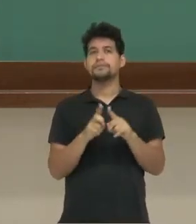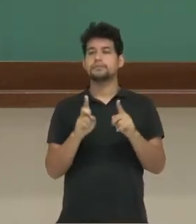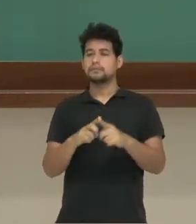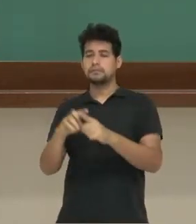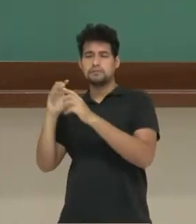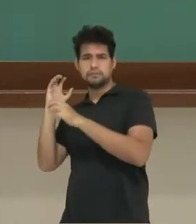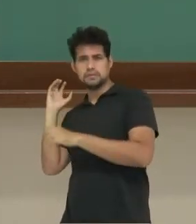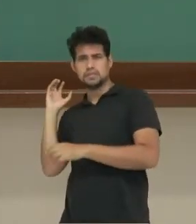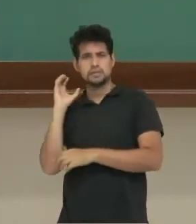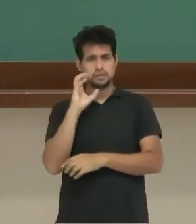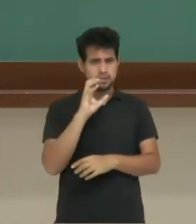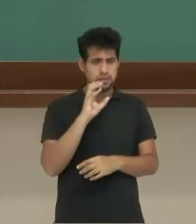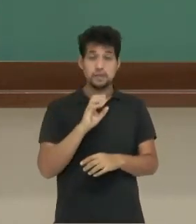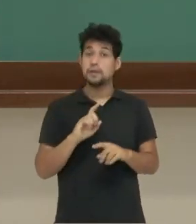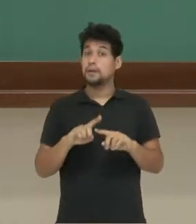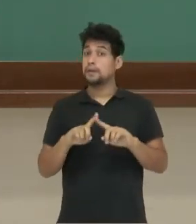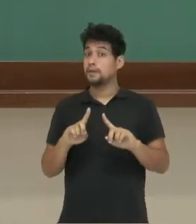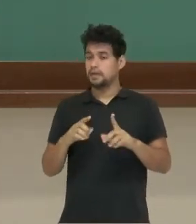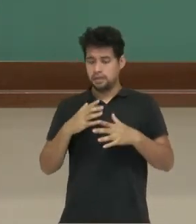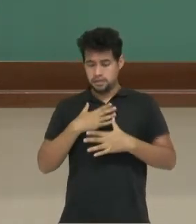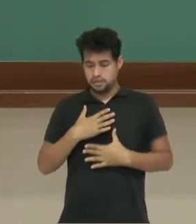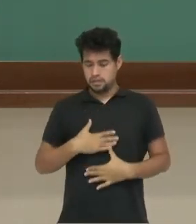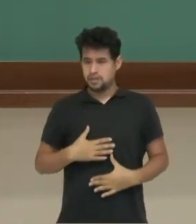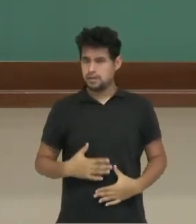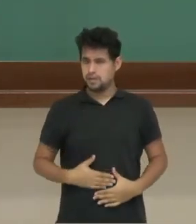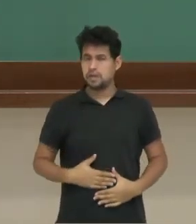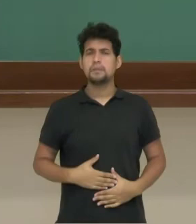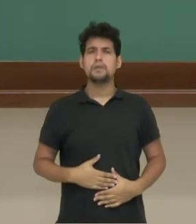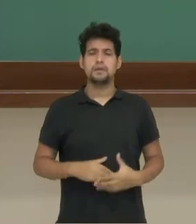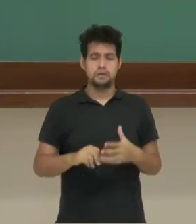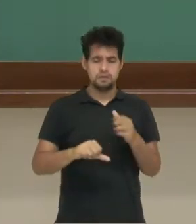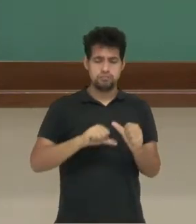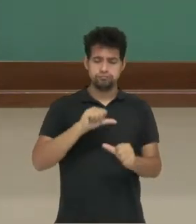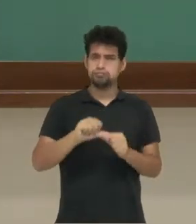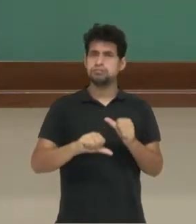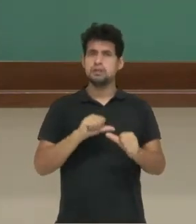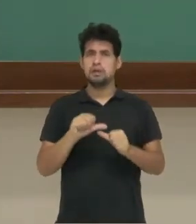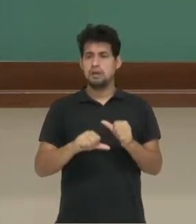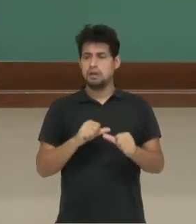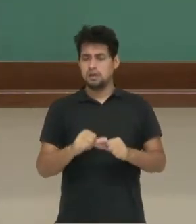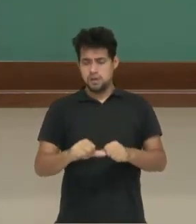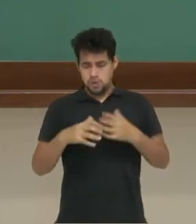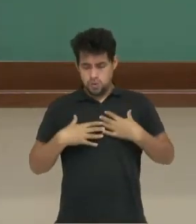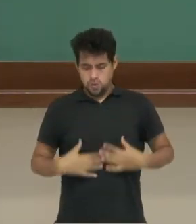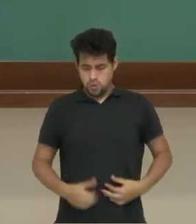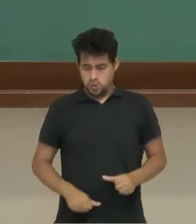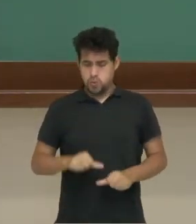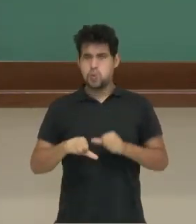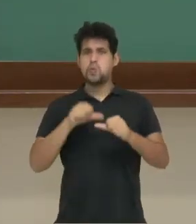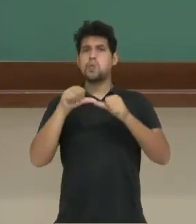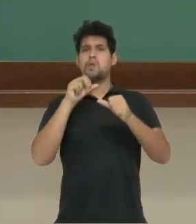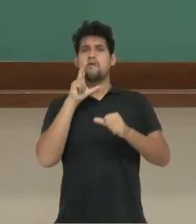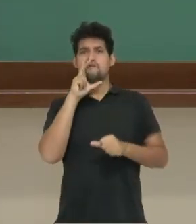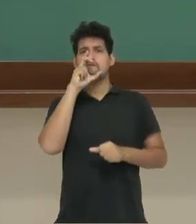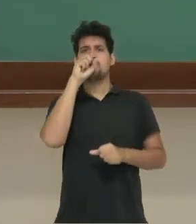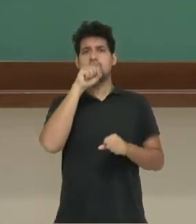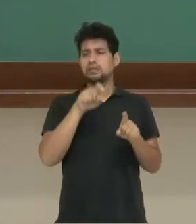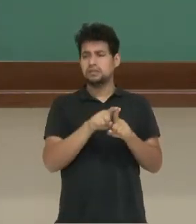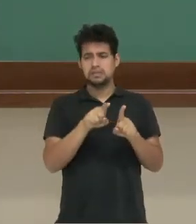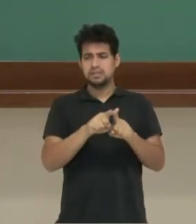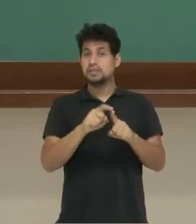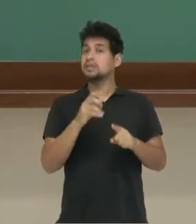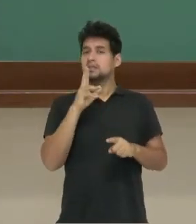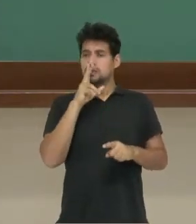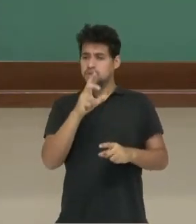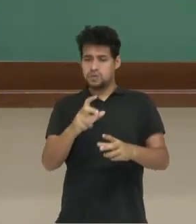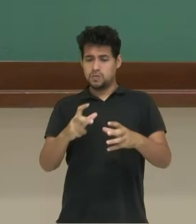arremesso, tá? Mas o corpo todo transfere energia, transfere força para o